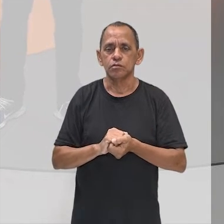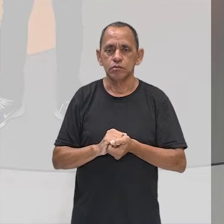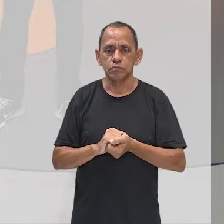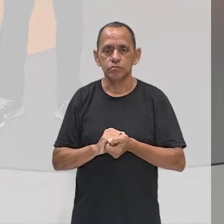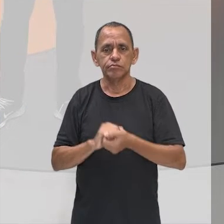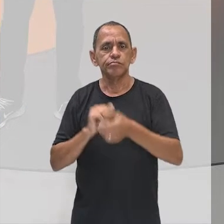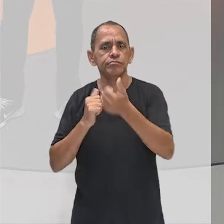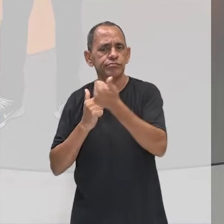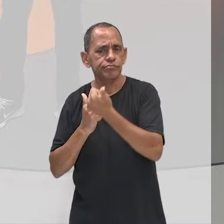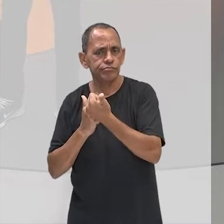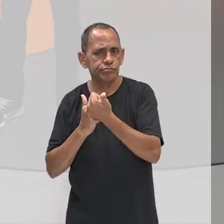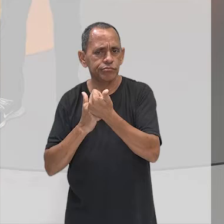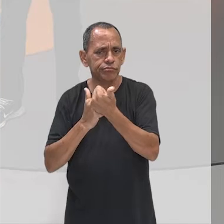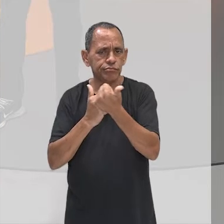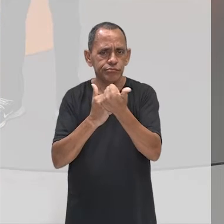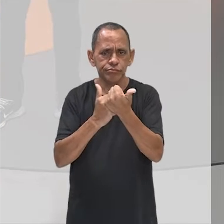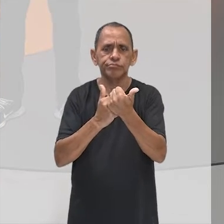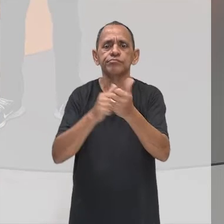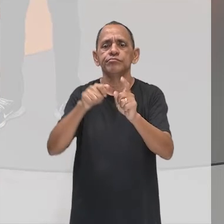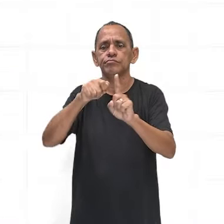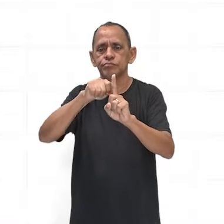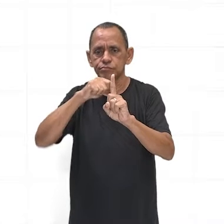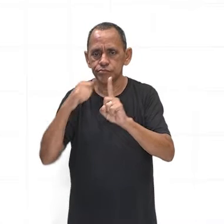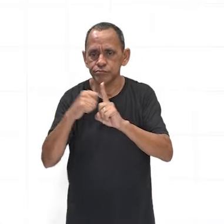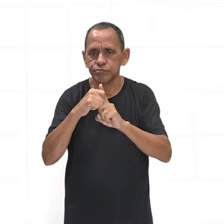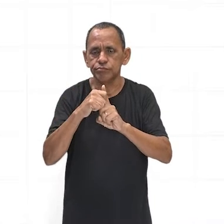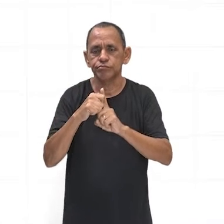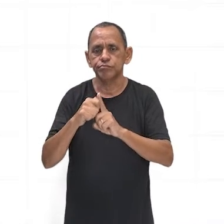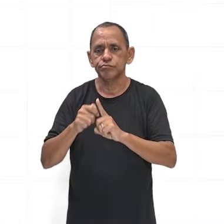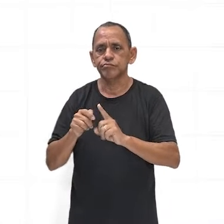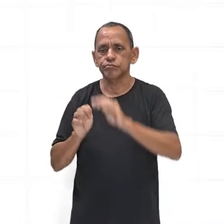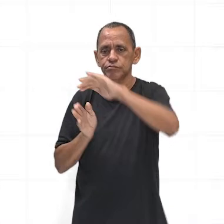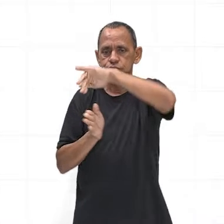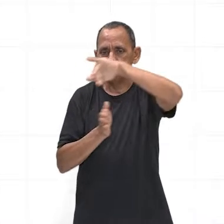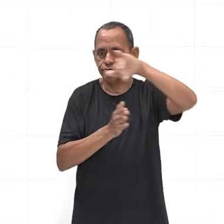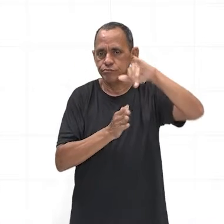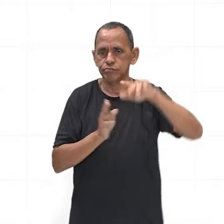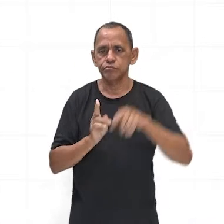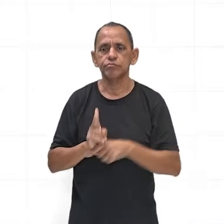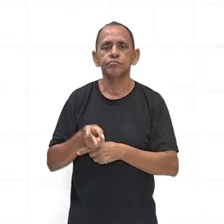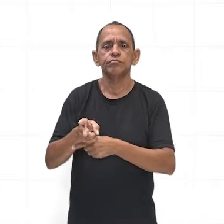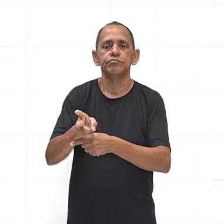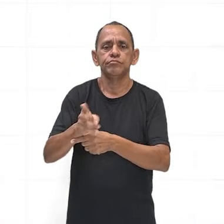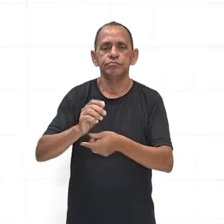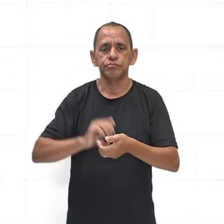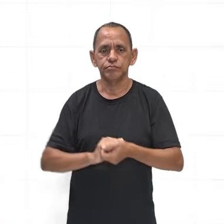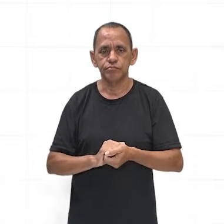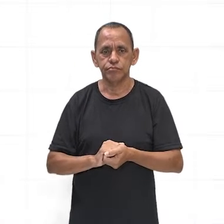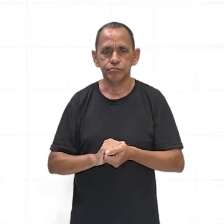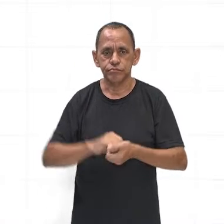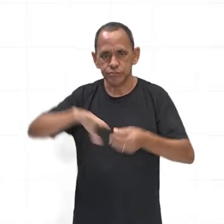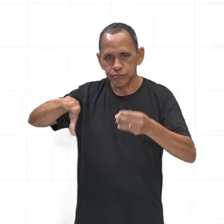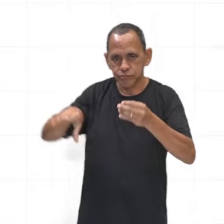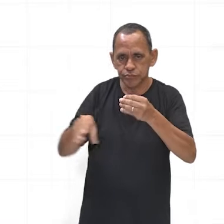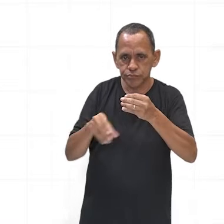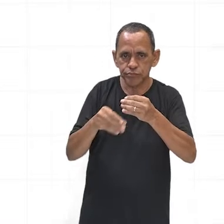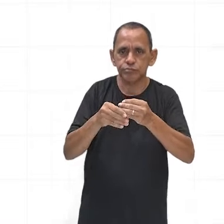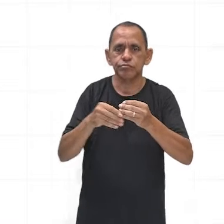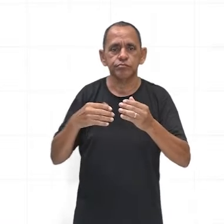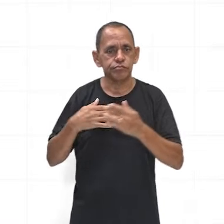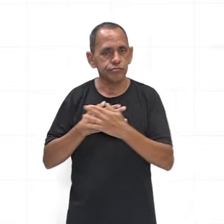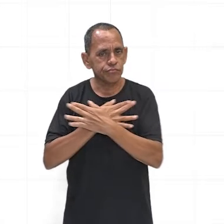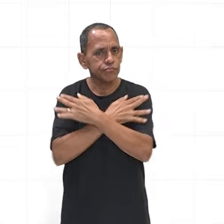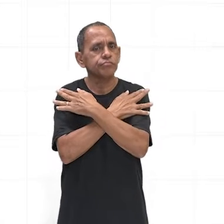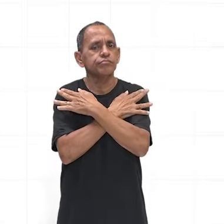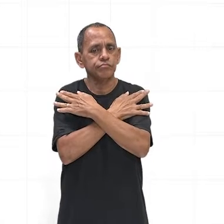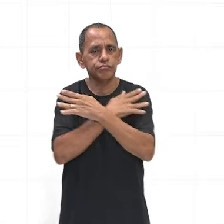dessa sociedade, tá bom? Continuando, olha só. Uma outra contribuição grande que nós vamos ter dos maias era a questão